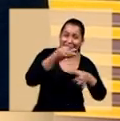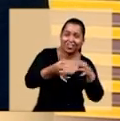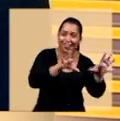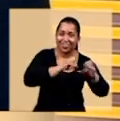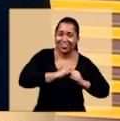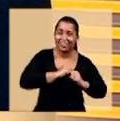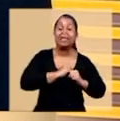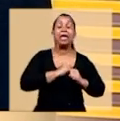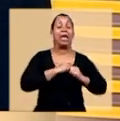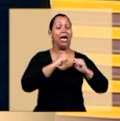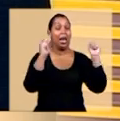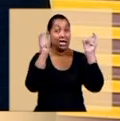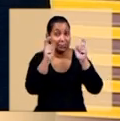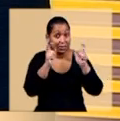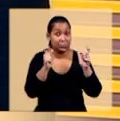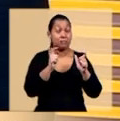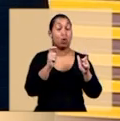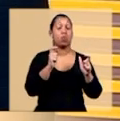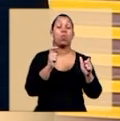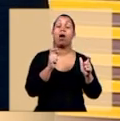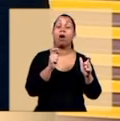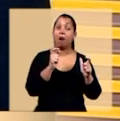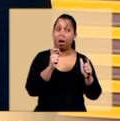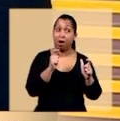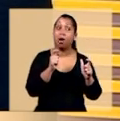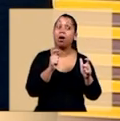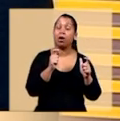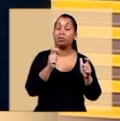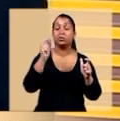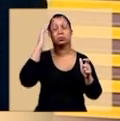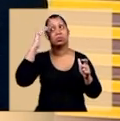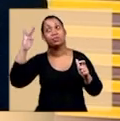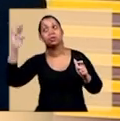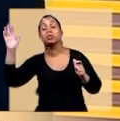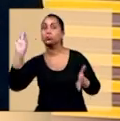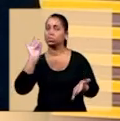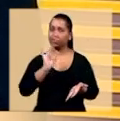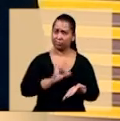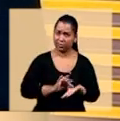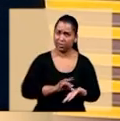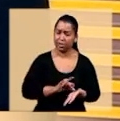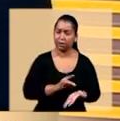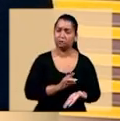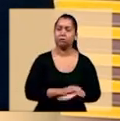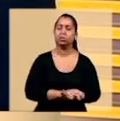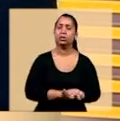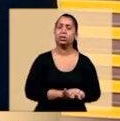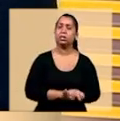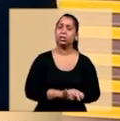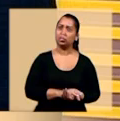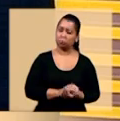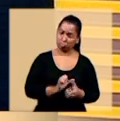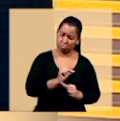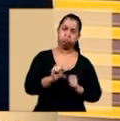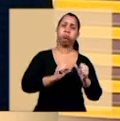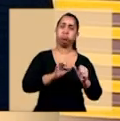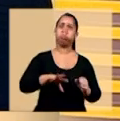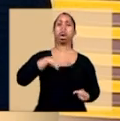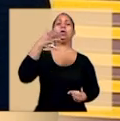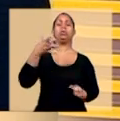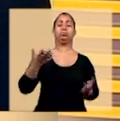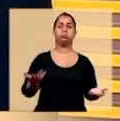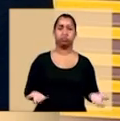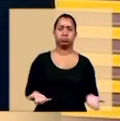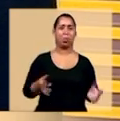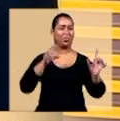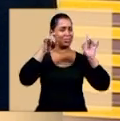é sigiloso, prestar atenção em tudo isso e ver se não é fantasia ou se é verdade, se é realidade, e tomar uma atitude, ou